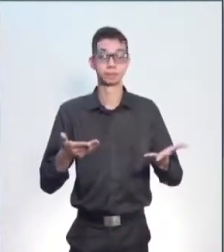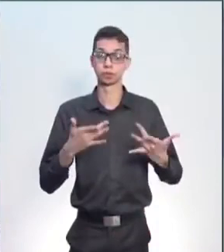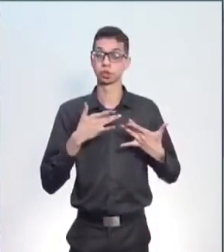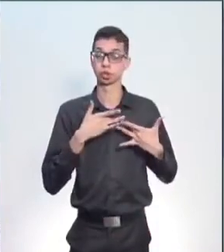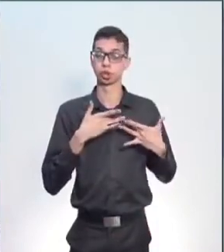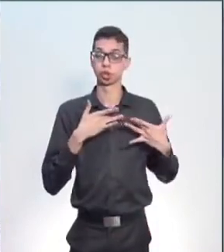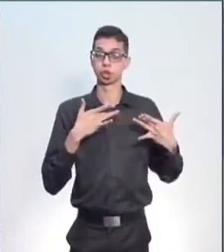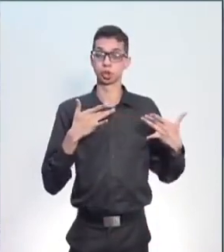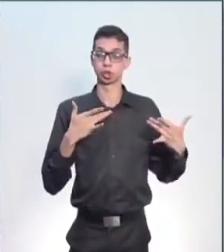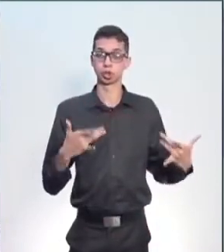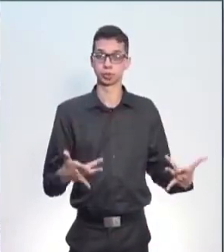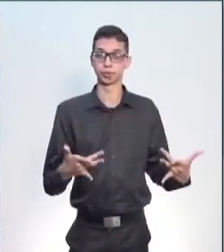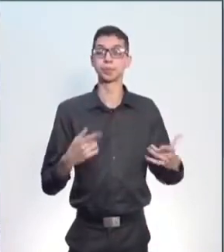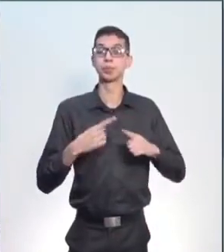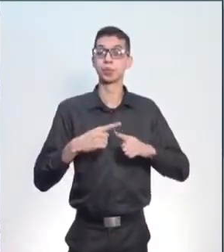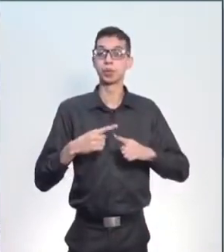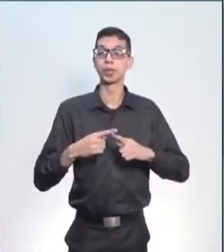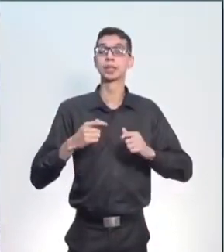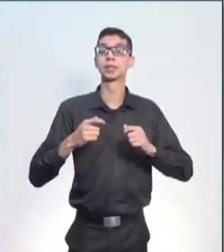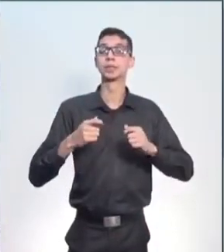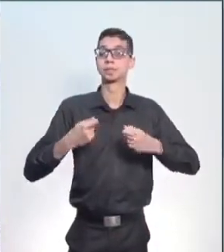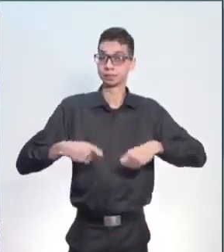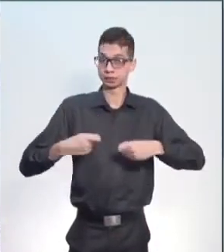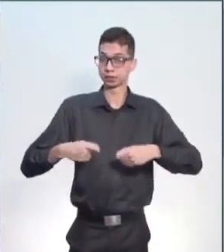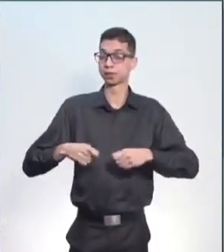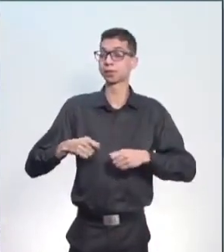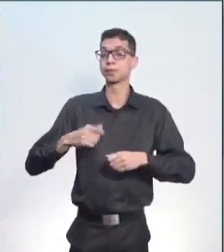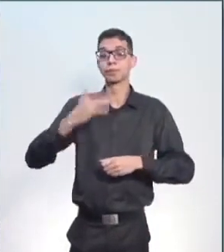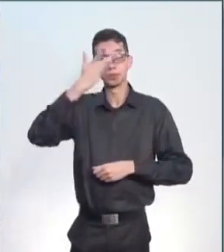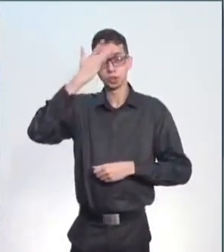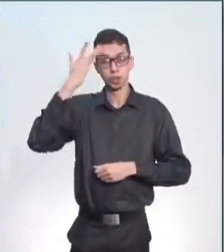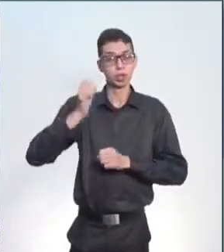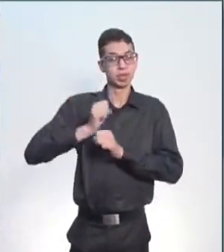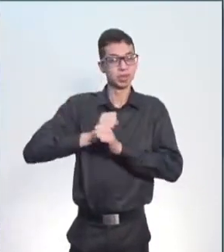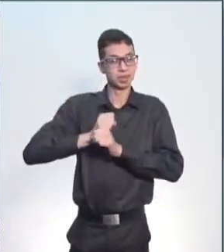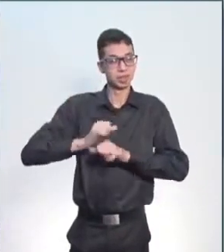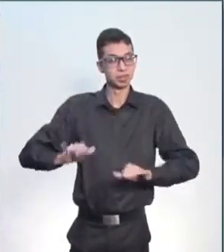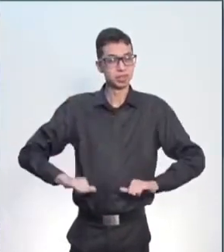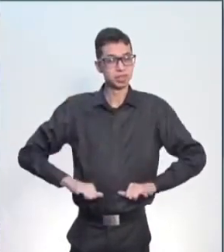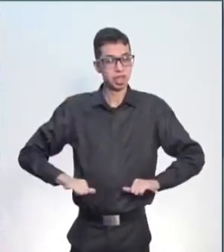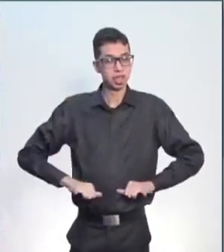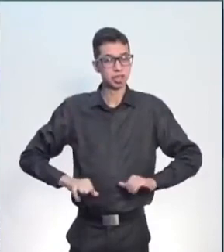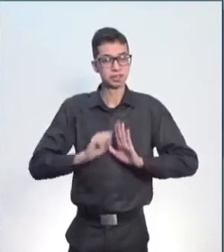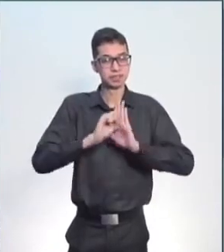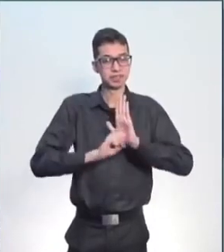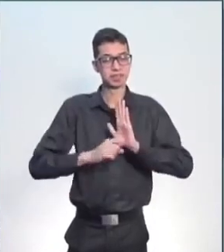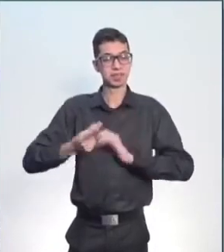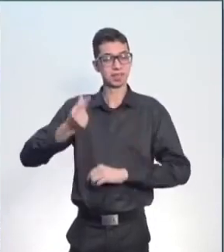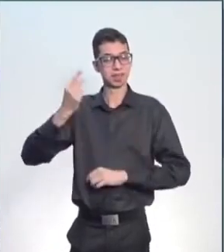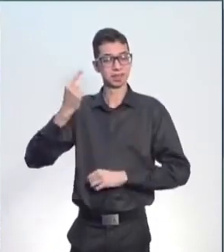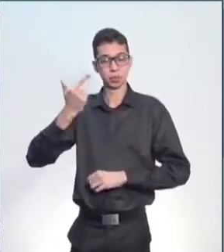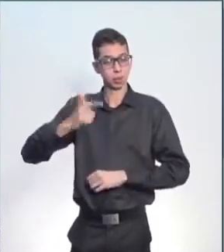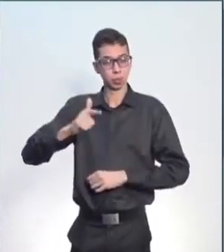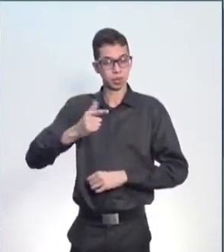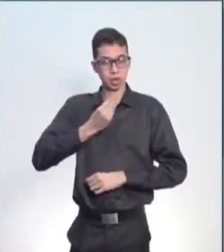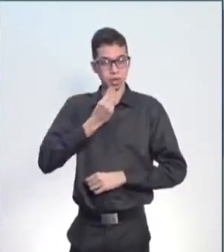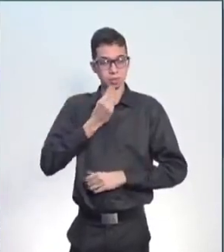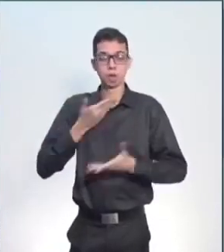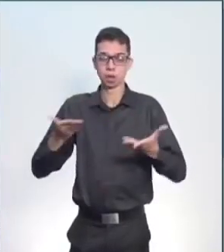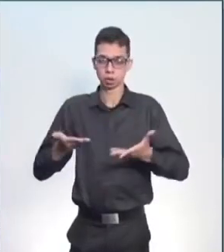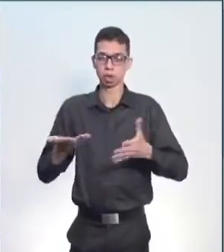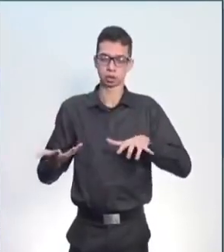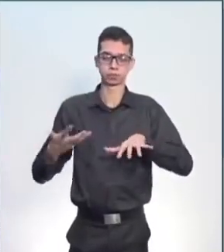né, abrir espaço para as pessoas que durante muitos anos, durante séculos, não tiveram